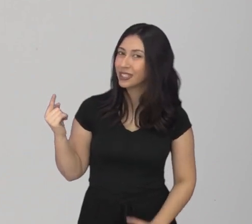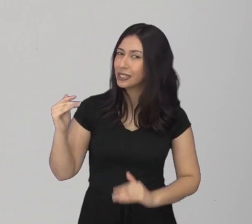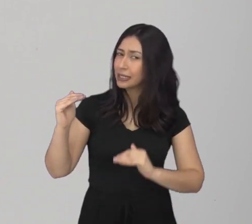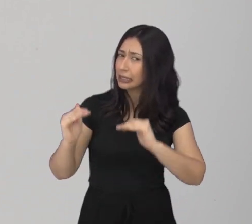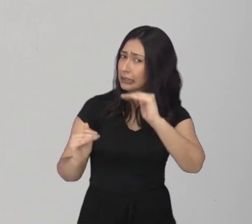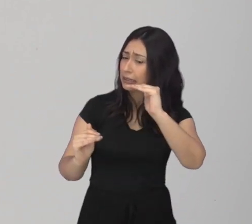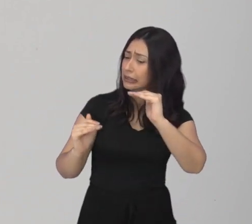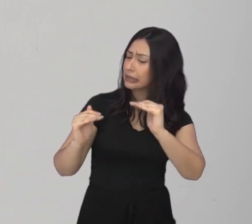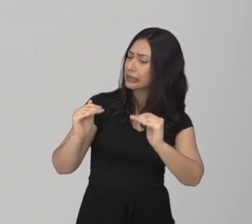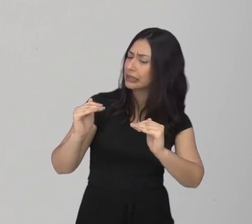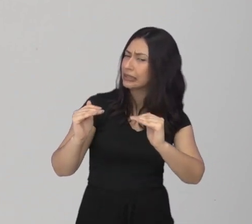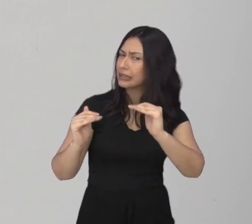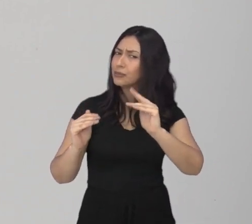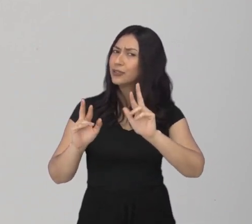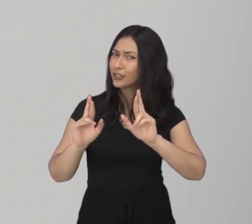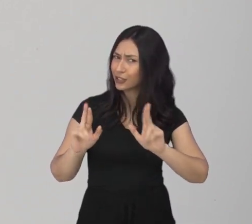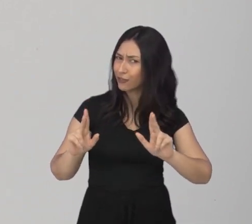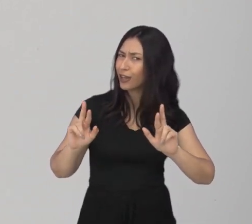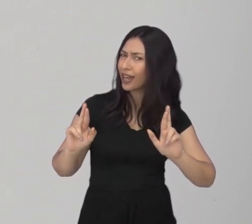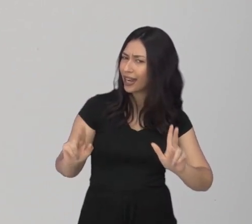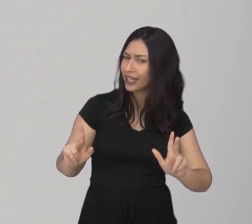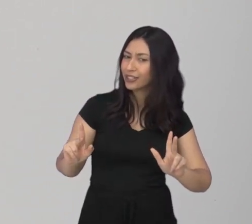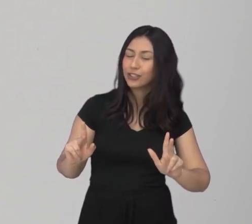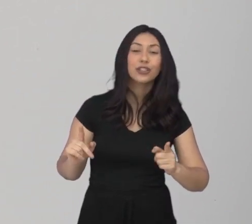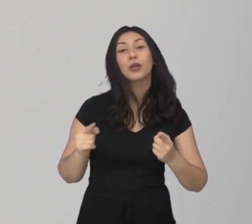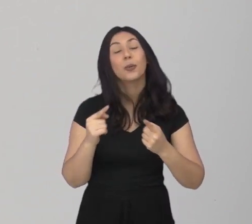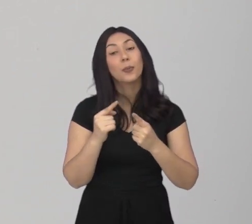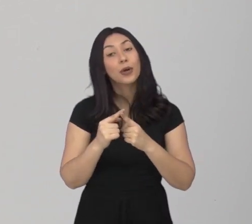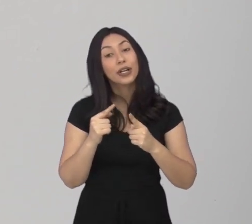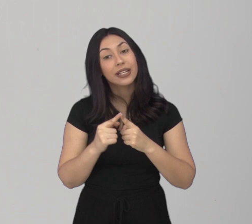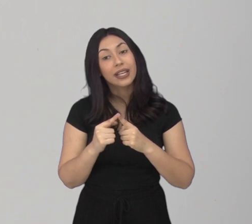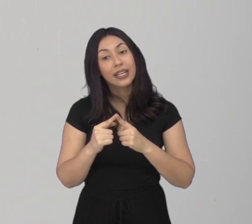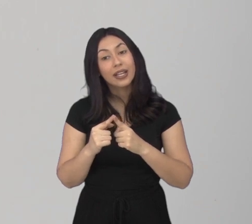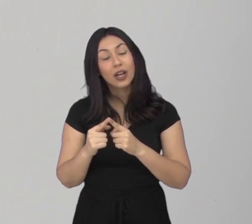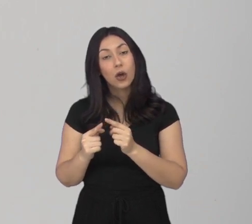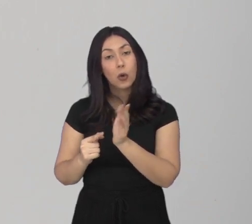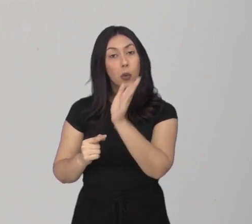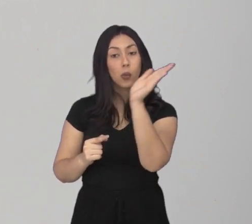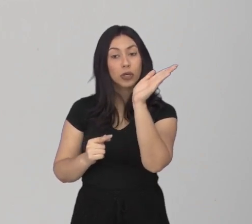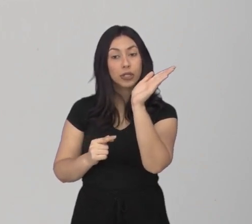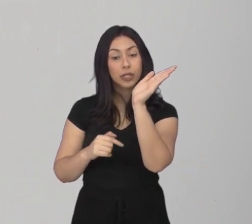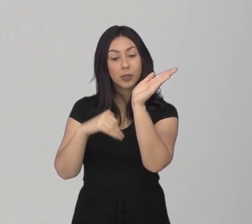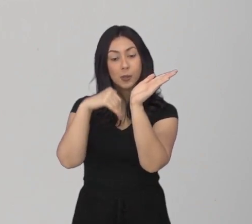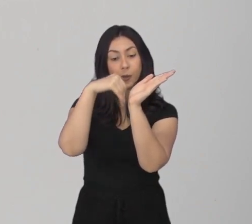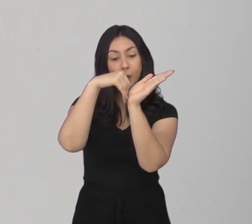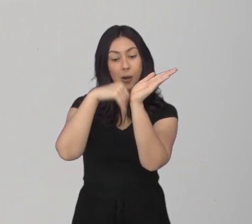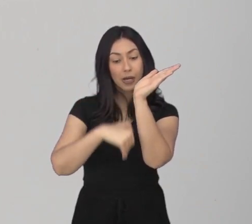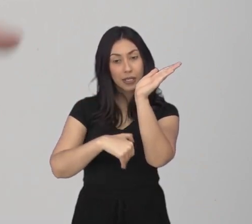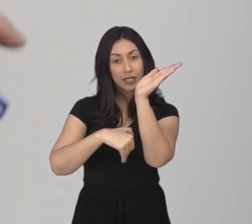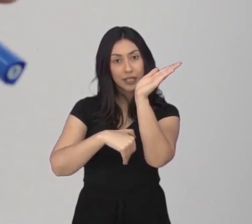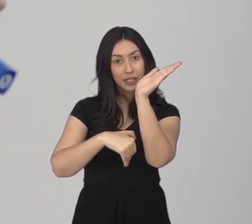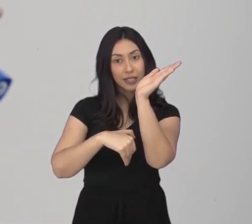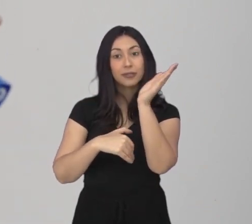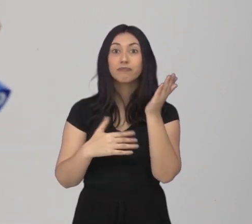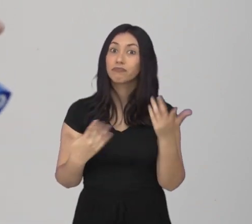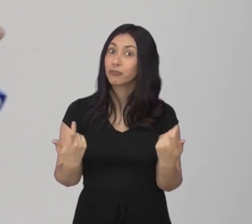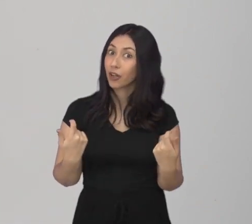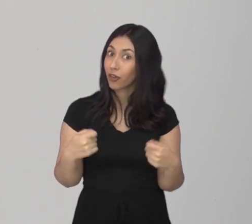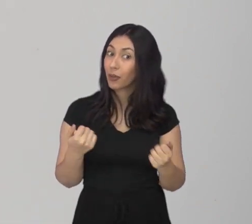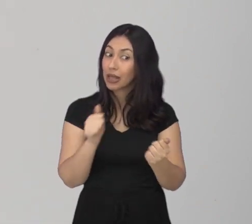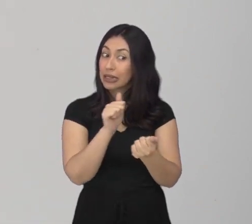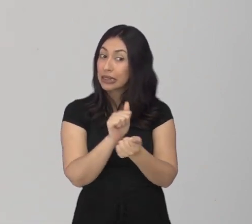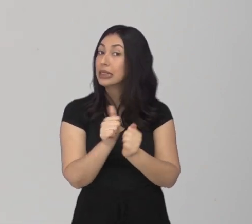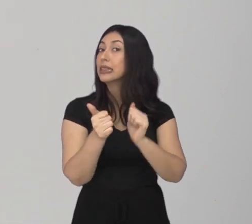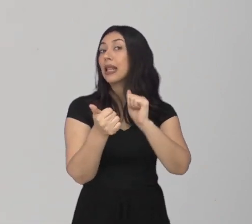pura e simplesmente? Olha só, a gente tem esse vetor deslocado. Eu vou ter que fazer um desenrolo matemático para conseguir resolver essa